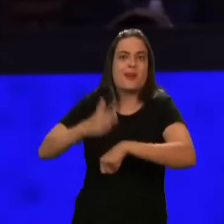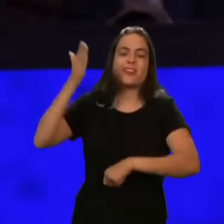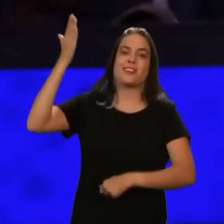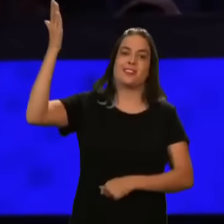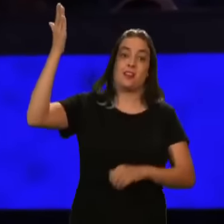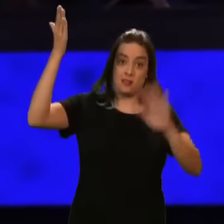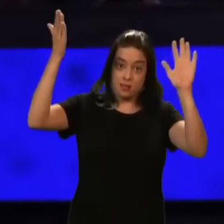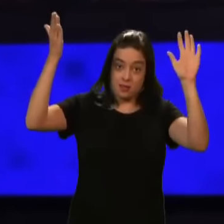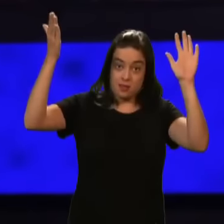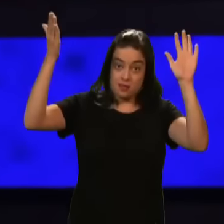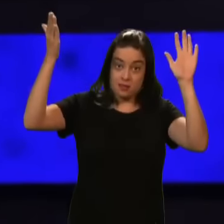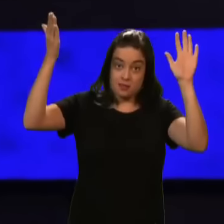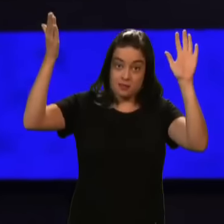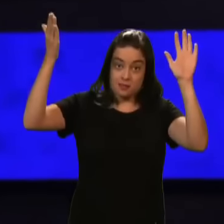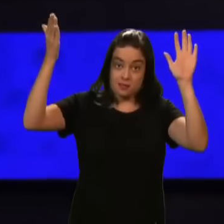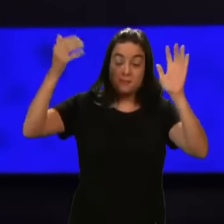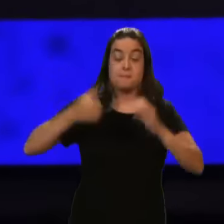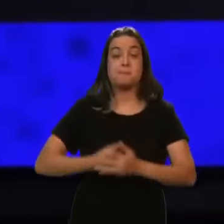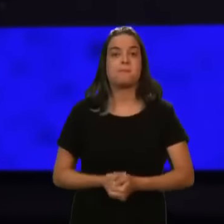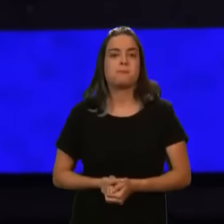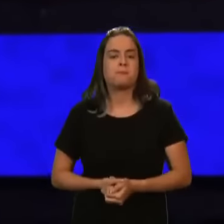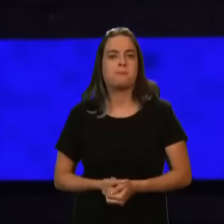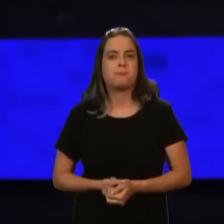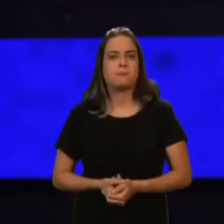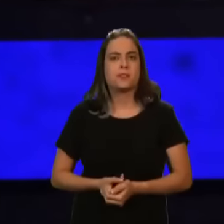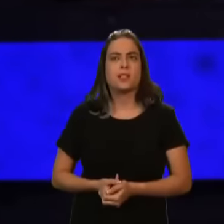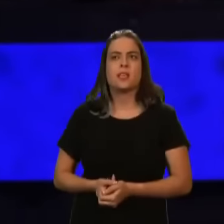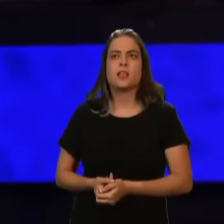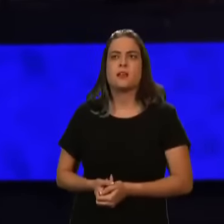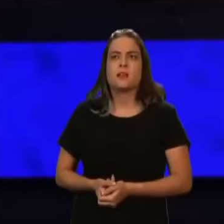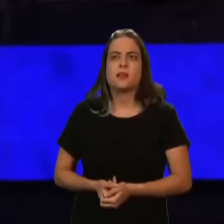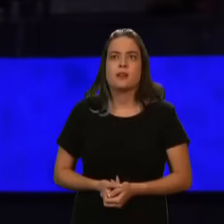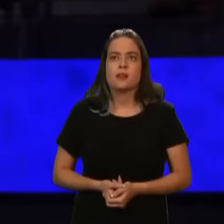aqui? O diabo é esse